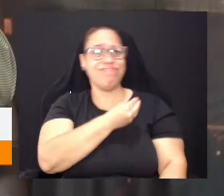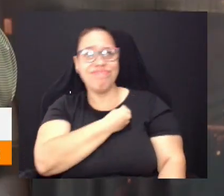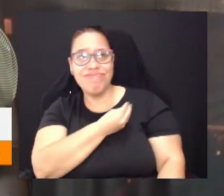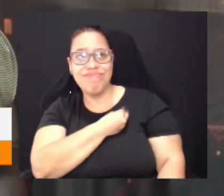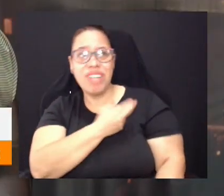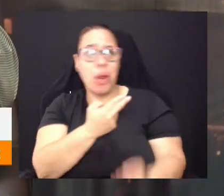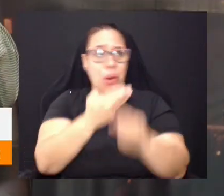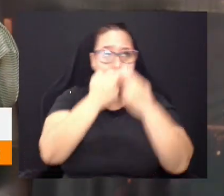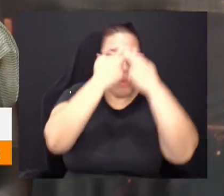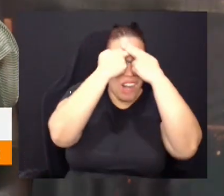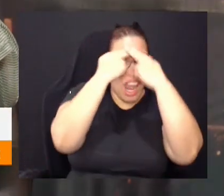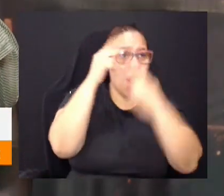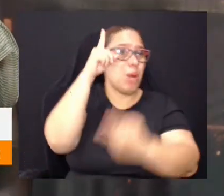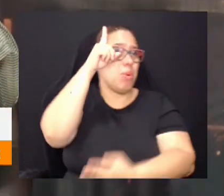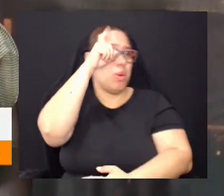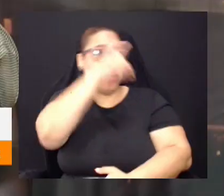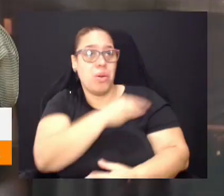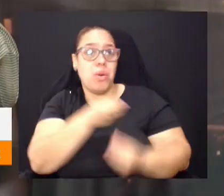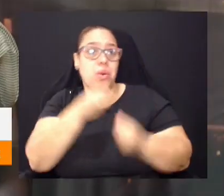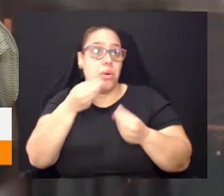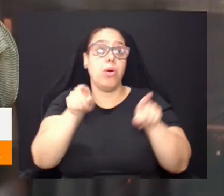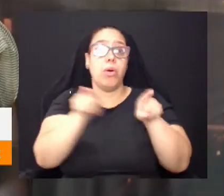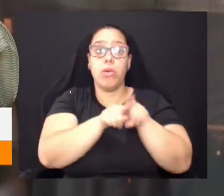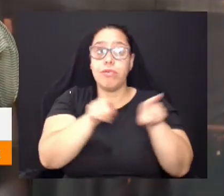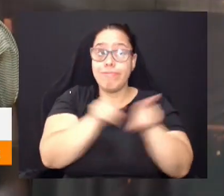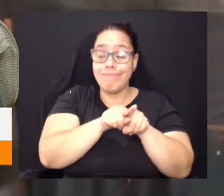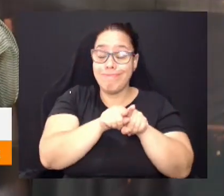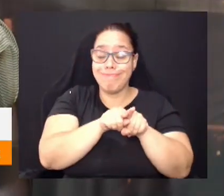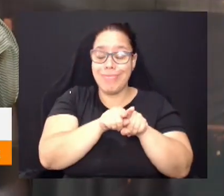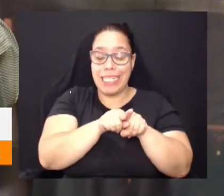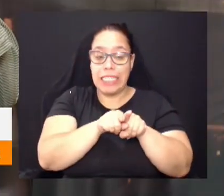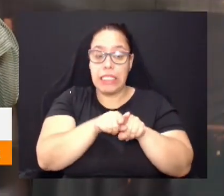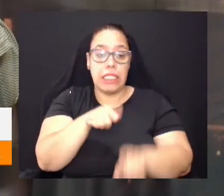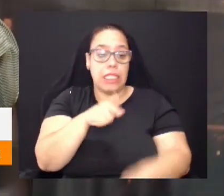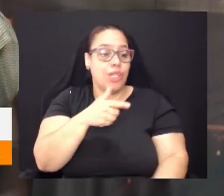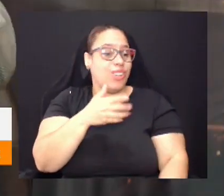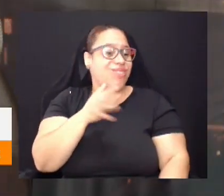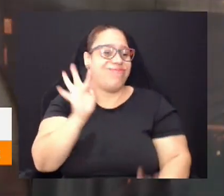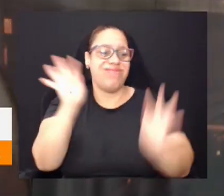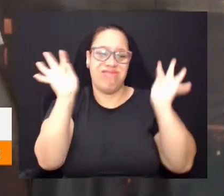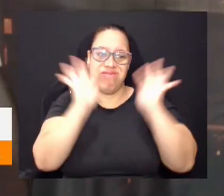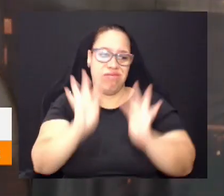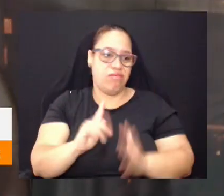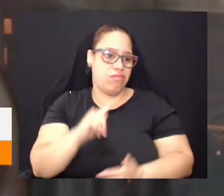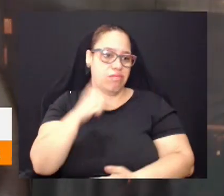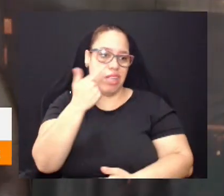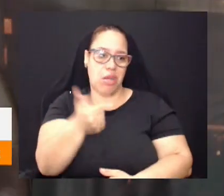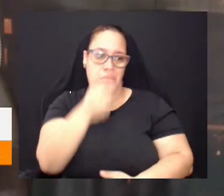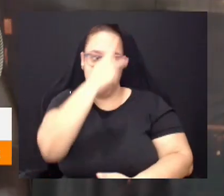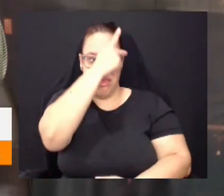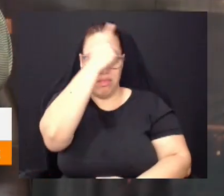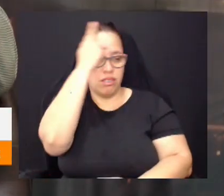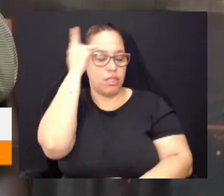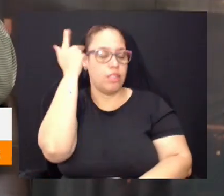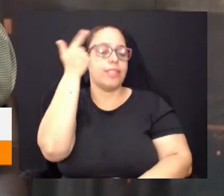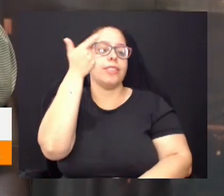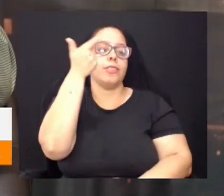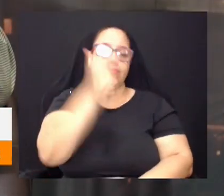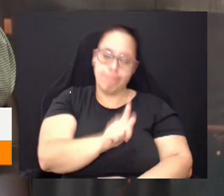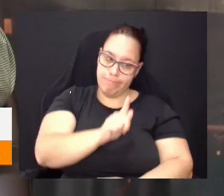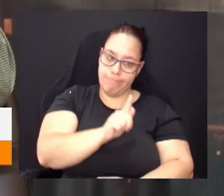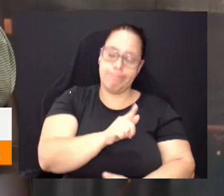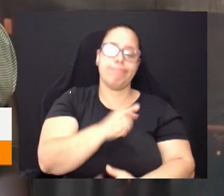dificuldade, como pode ser algo que eu não estou contente da outra pessoa. E aí, de novo, vem o diálogo,